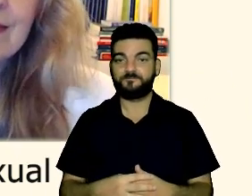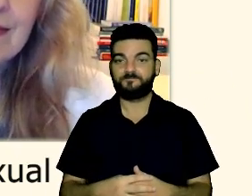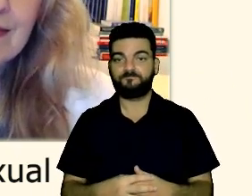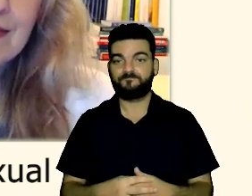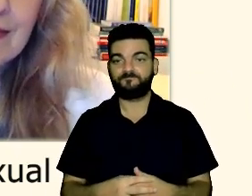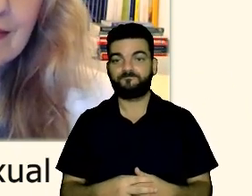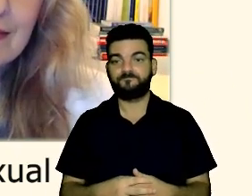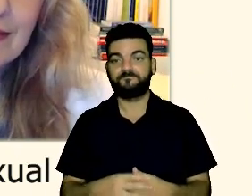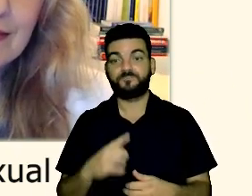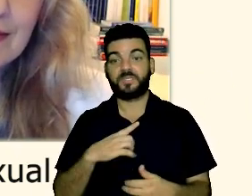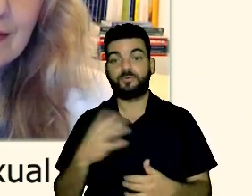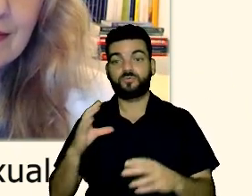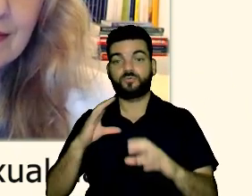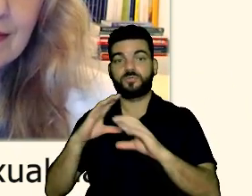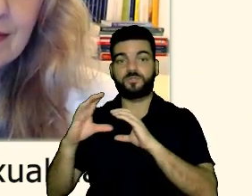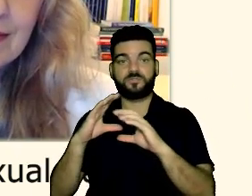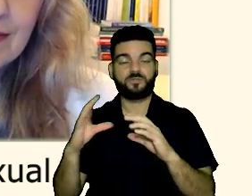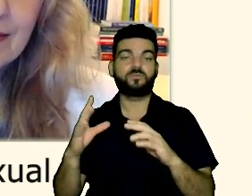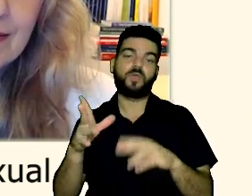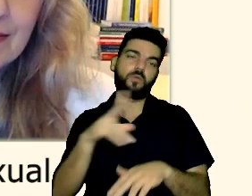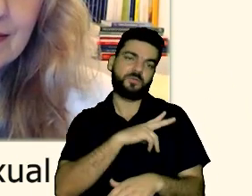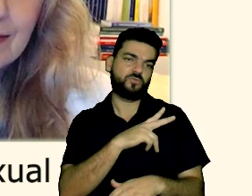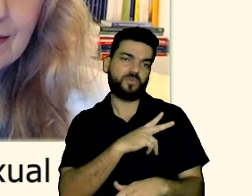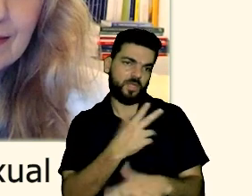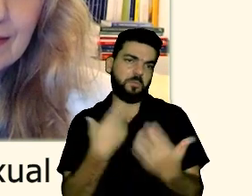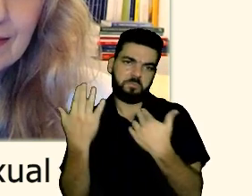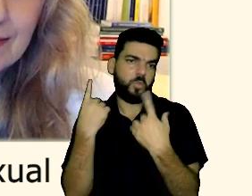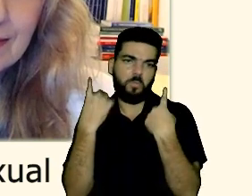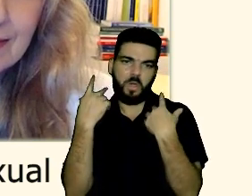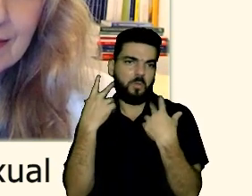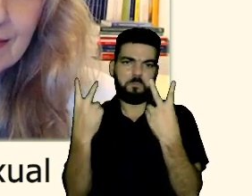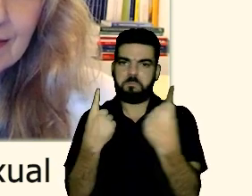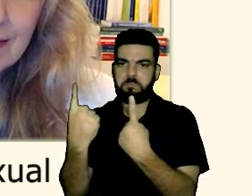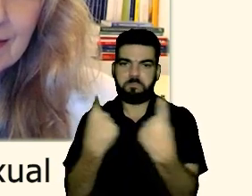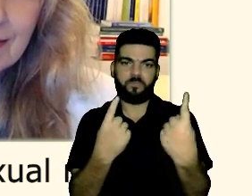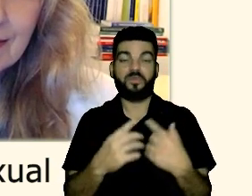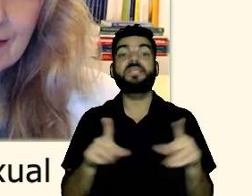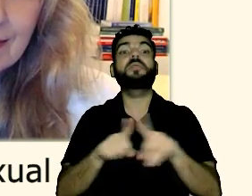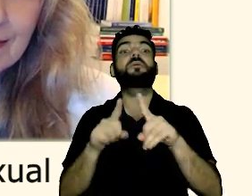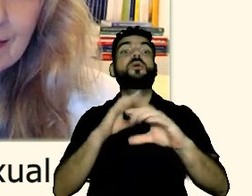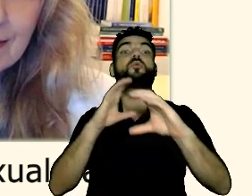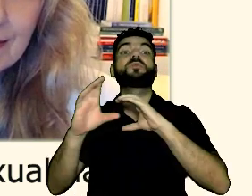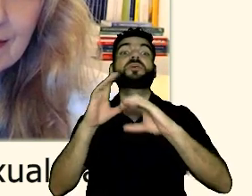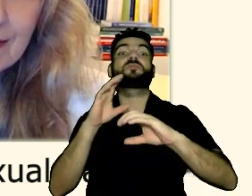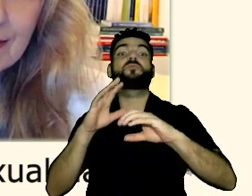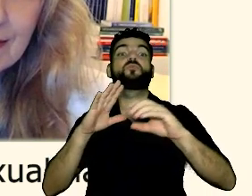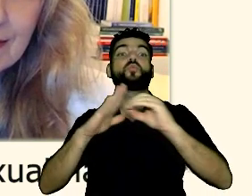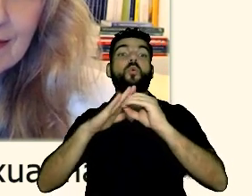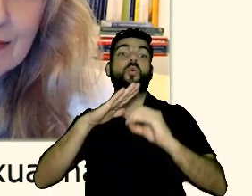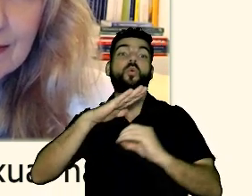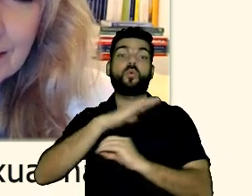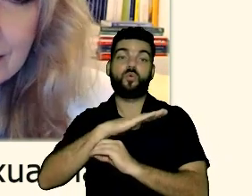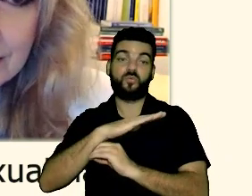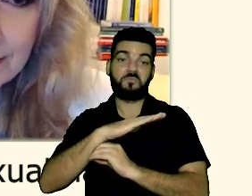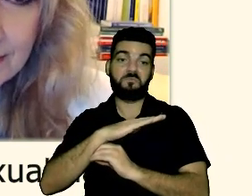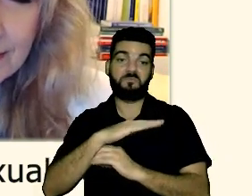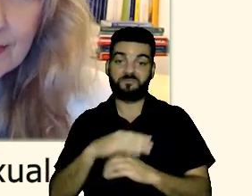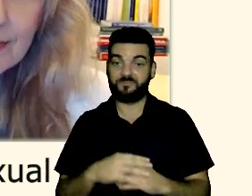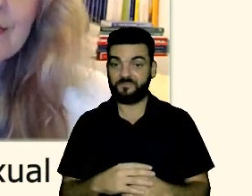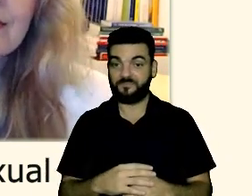um ponto-chave que a gente precisa estar sempre trazendo ao debate, né? A gente tem a